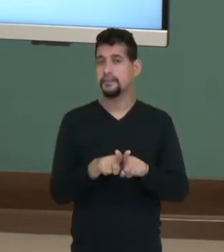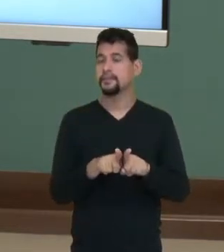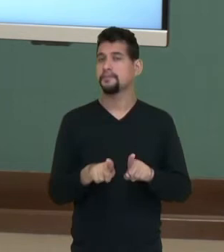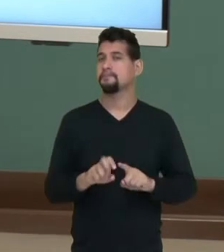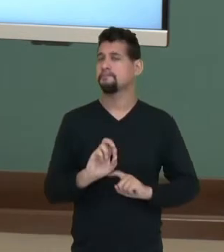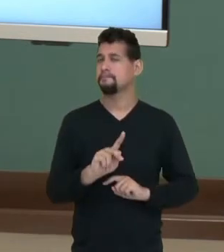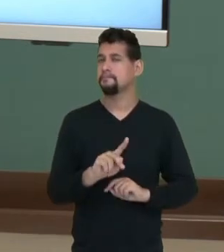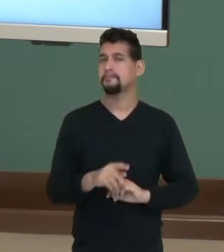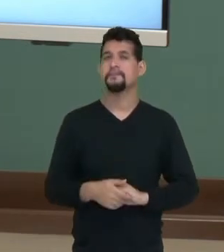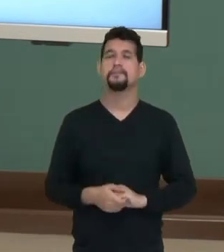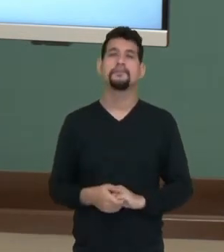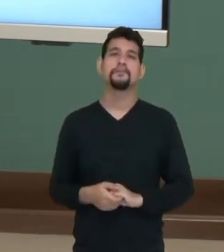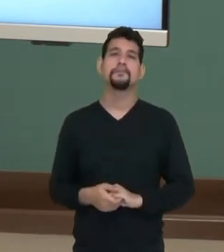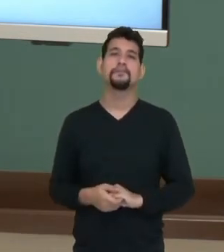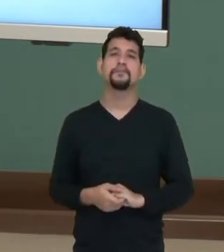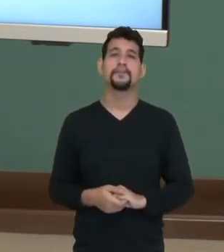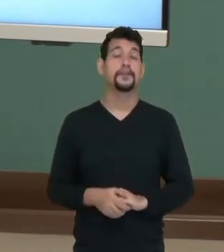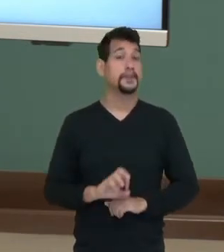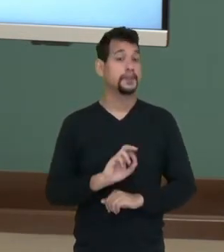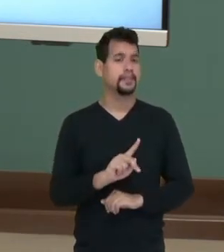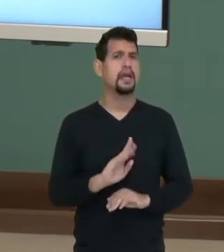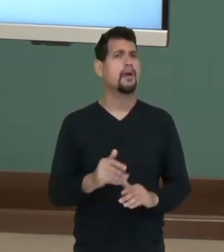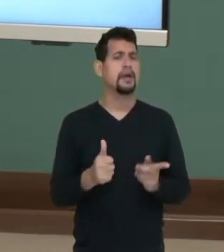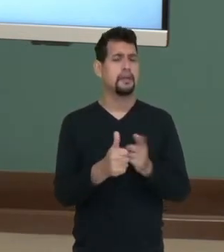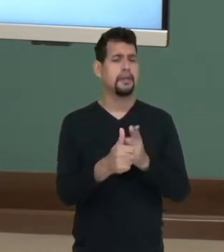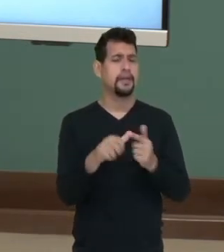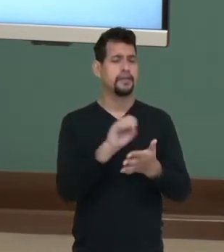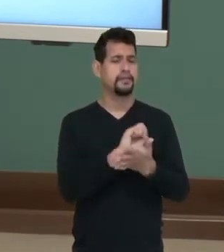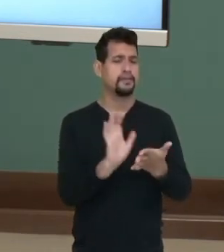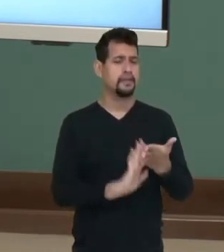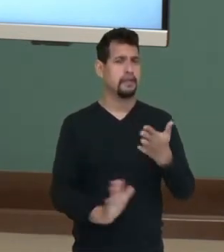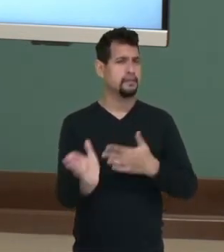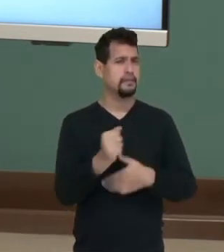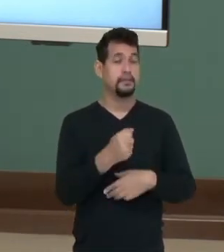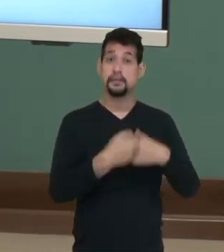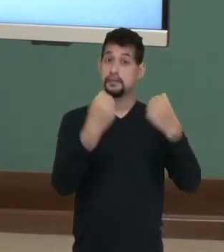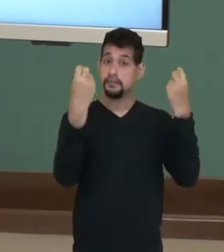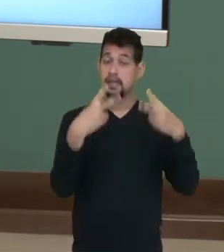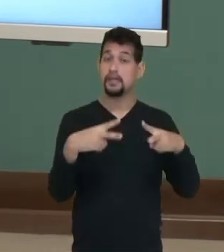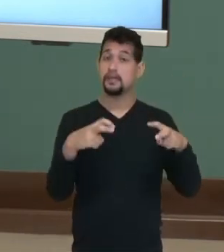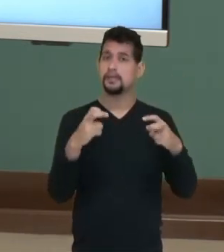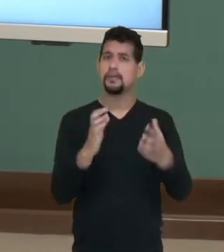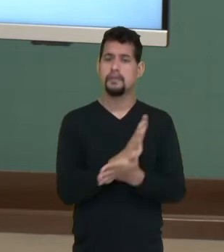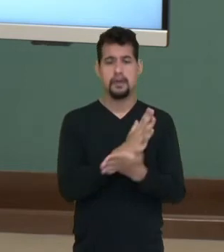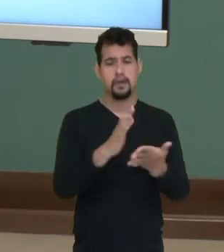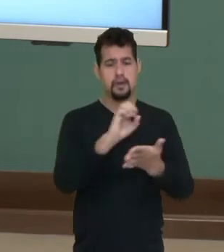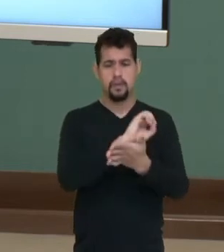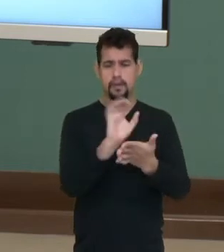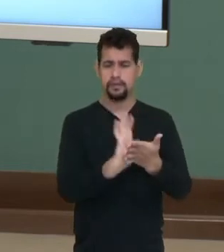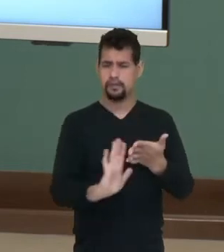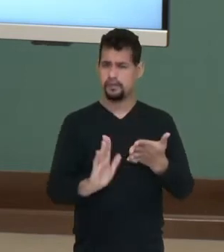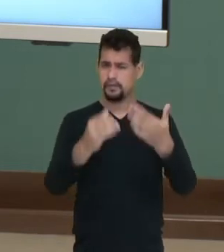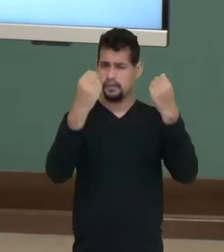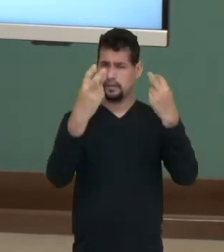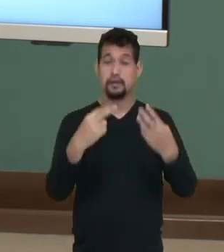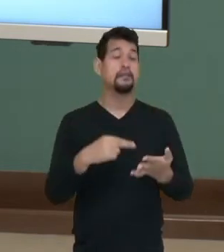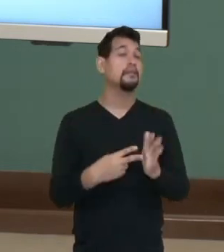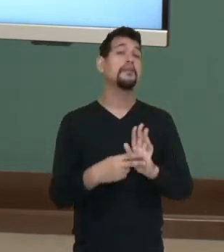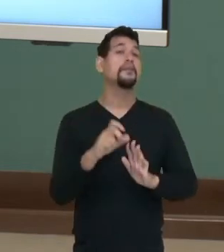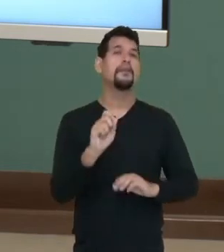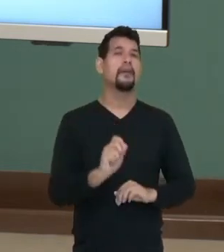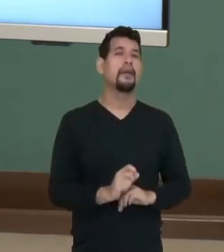bom? Muito bem, vamos para a nossa primeira atividade, falando então de uma dessas atividades citadas, que é o cultivo